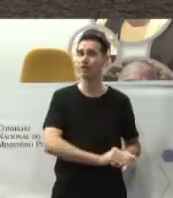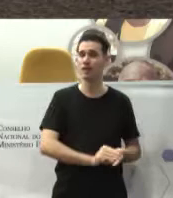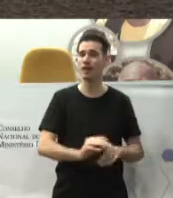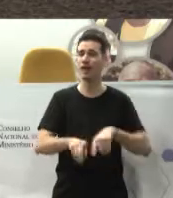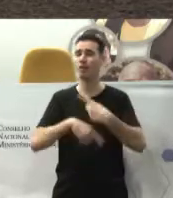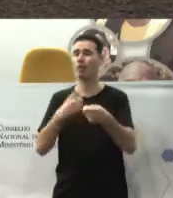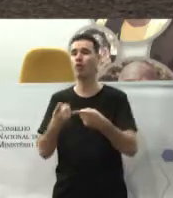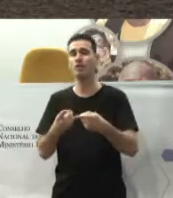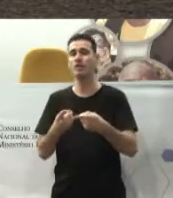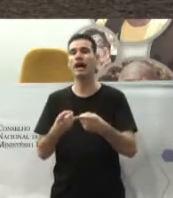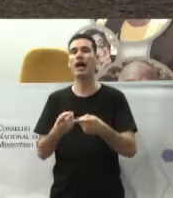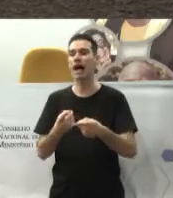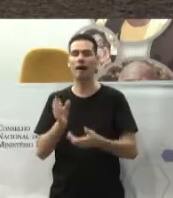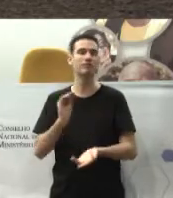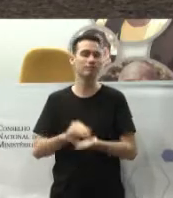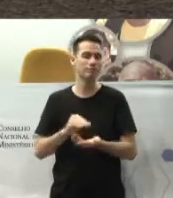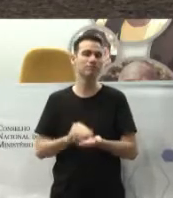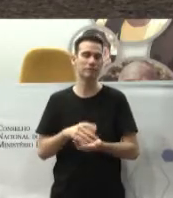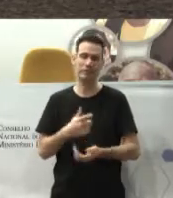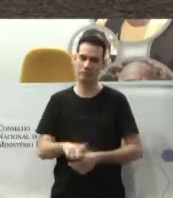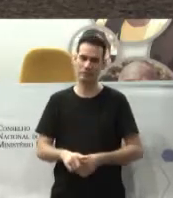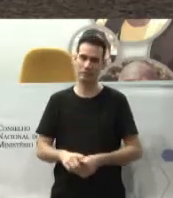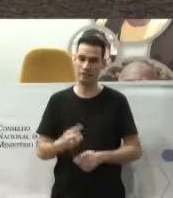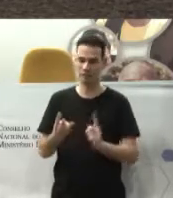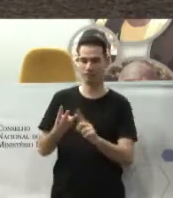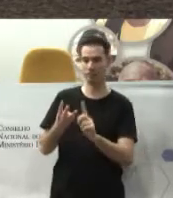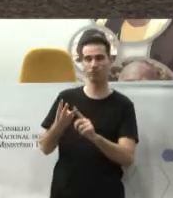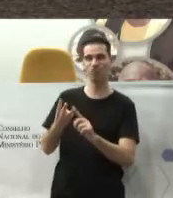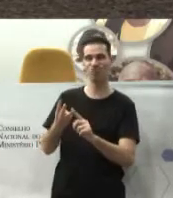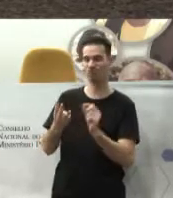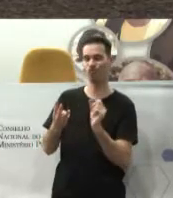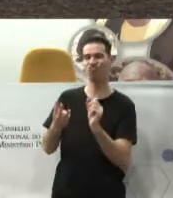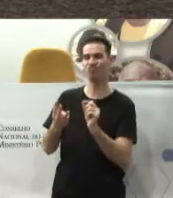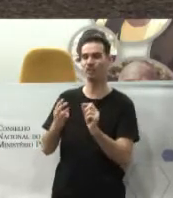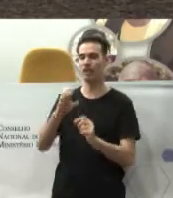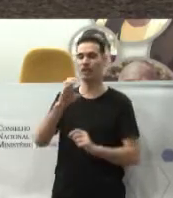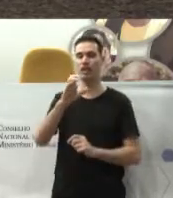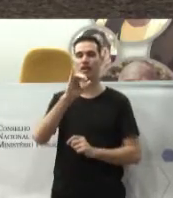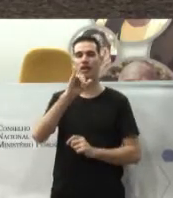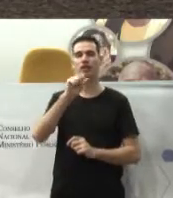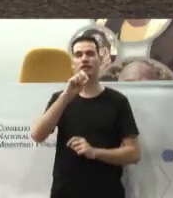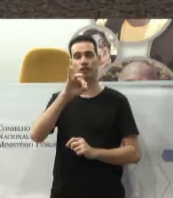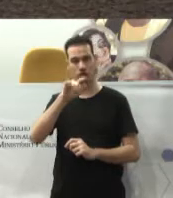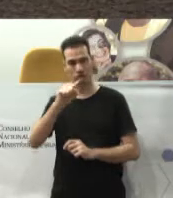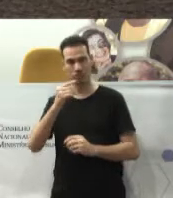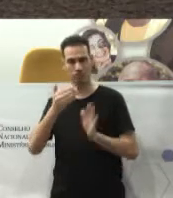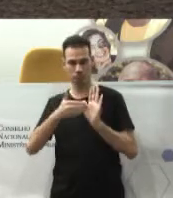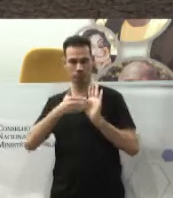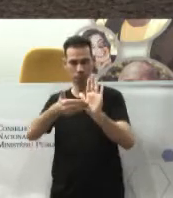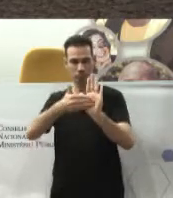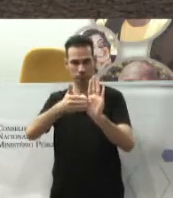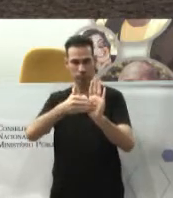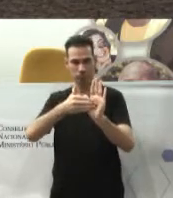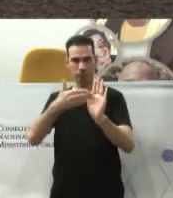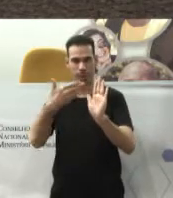não são suficientes mais. E a terceira solução é essa que Cintia apresentou magistralmente aqui. É você pegar um processo